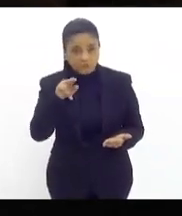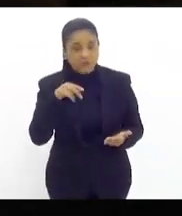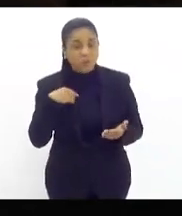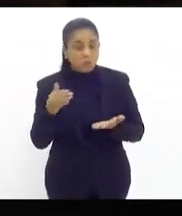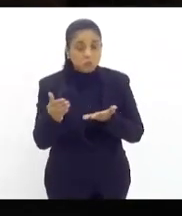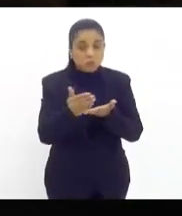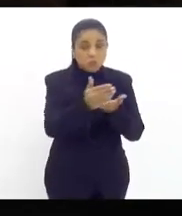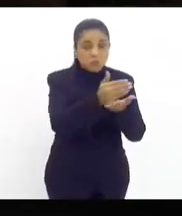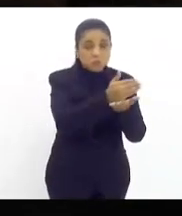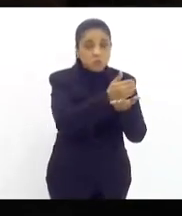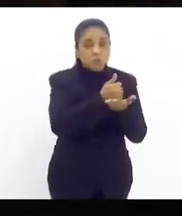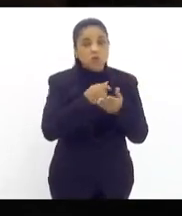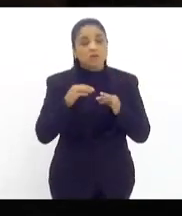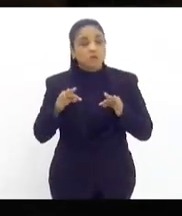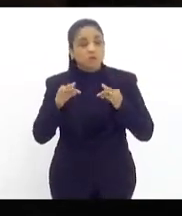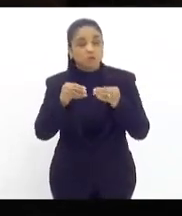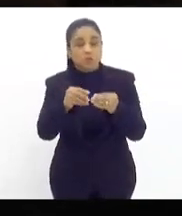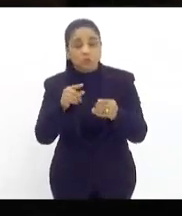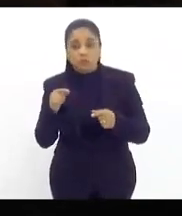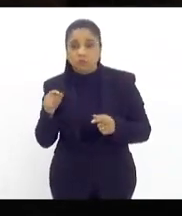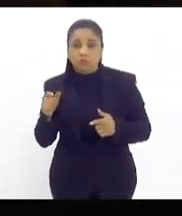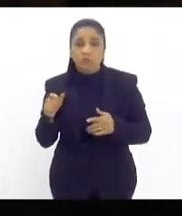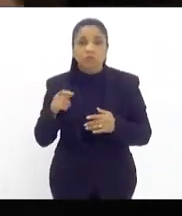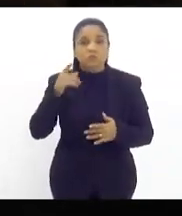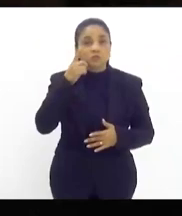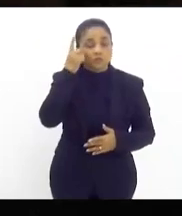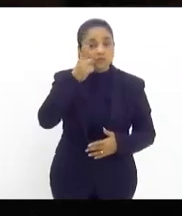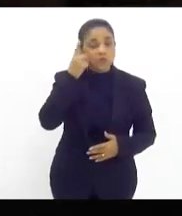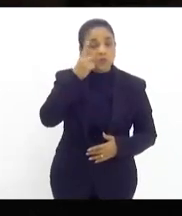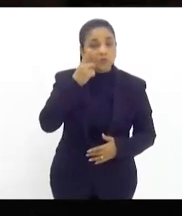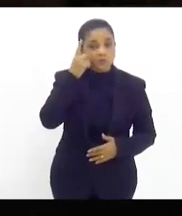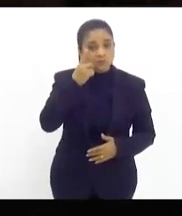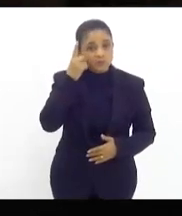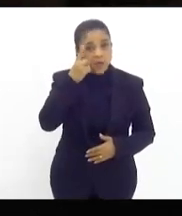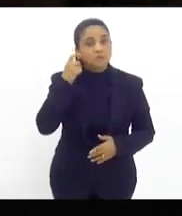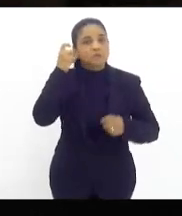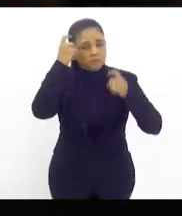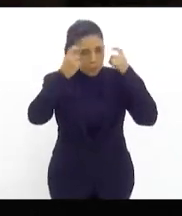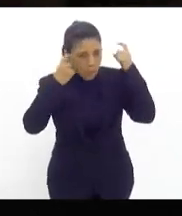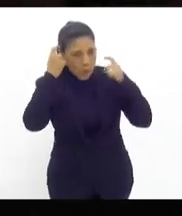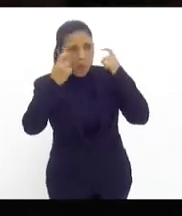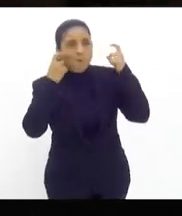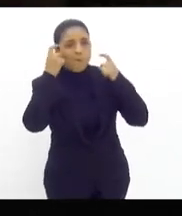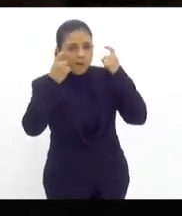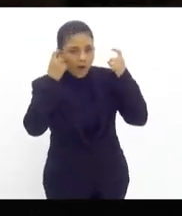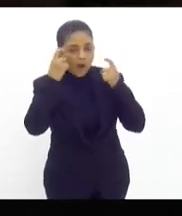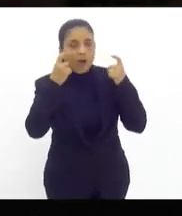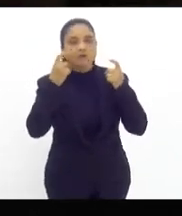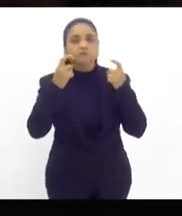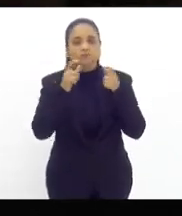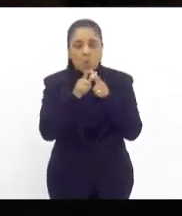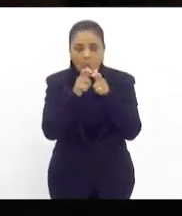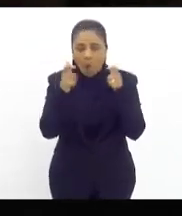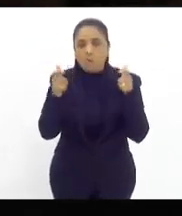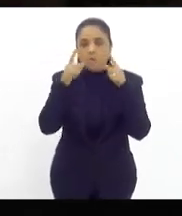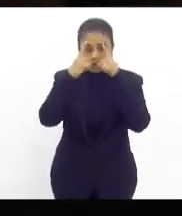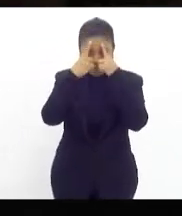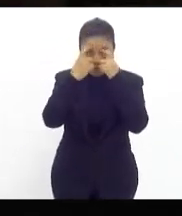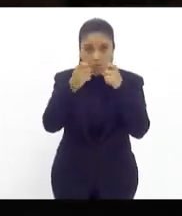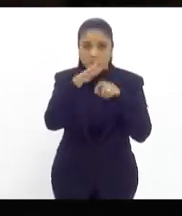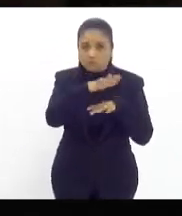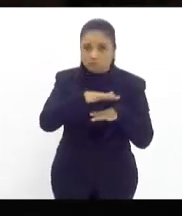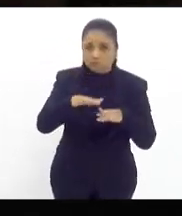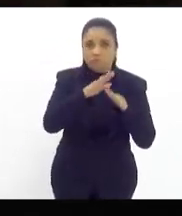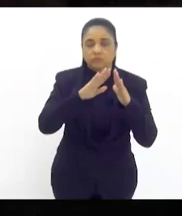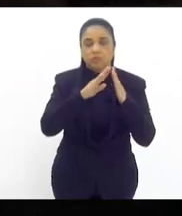possível o consenso de todas e todos os parlamentares que estão sim preocupados com o aumento da violência no âmbito